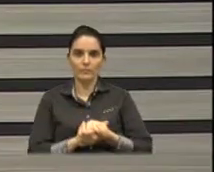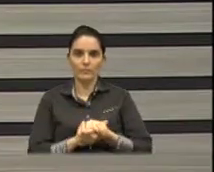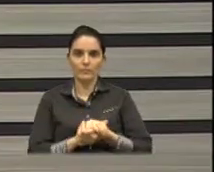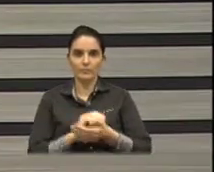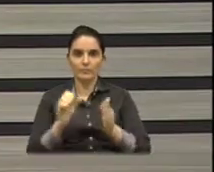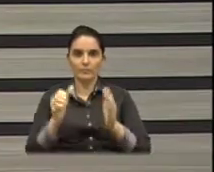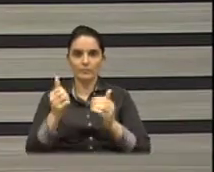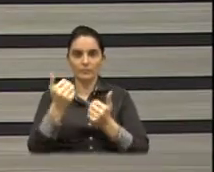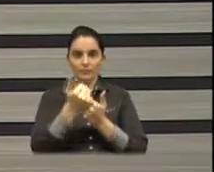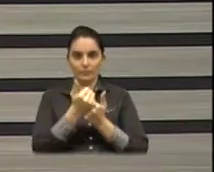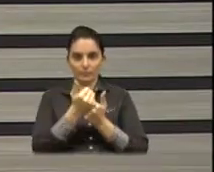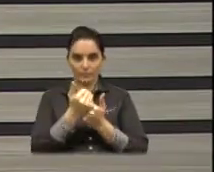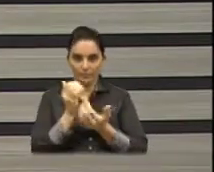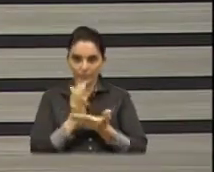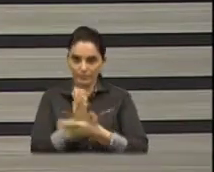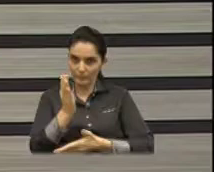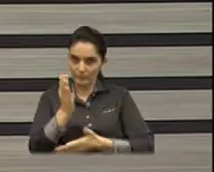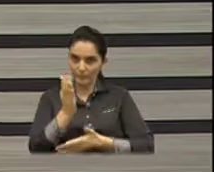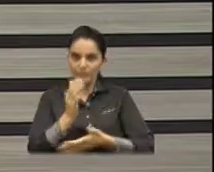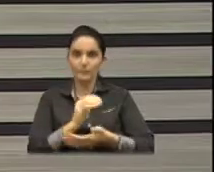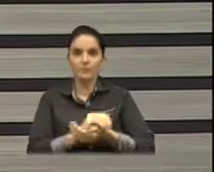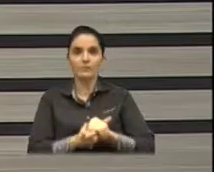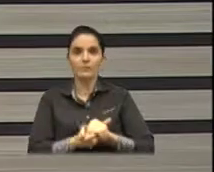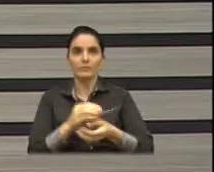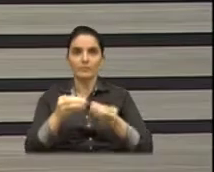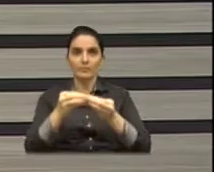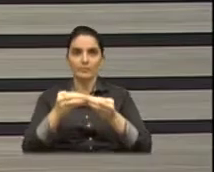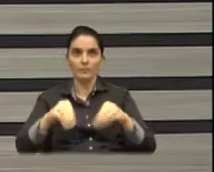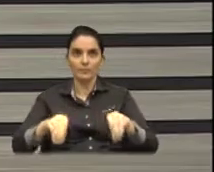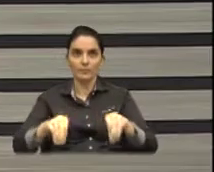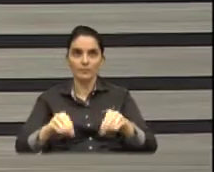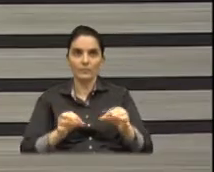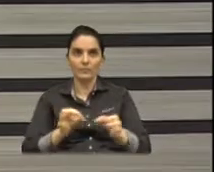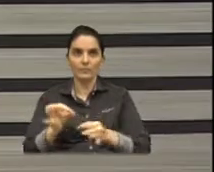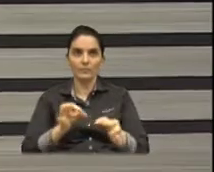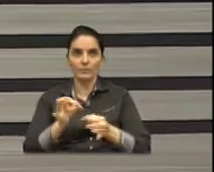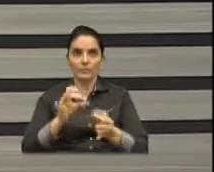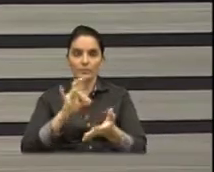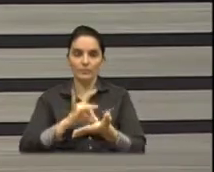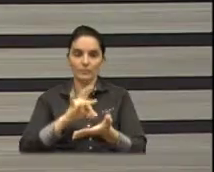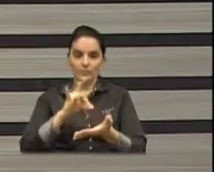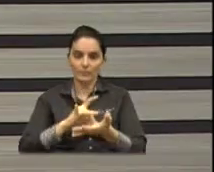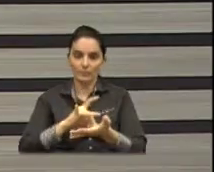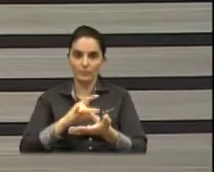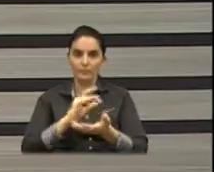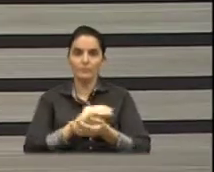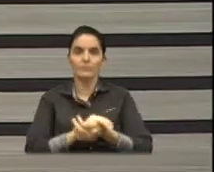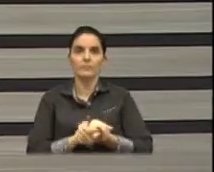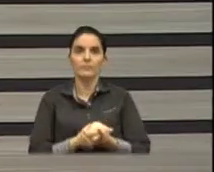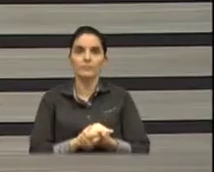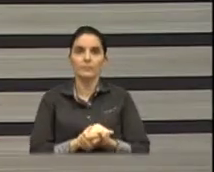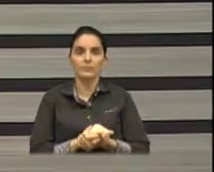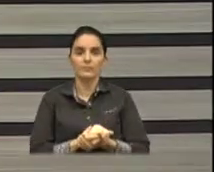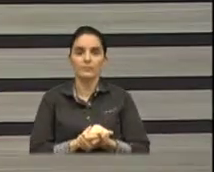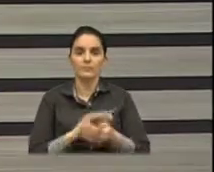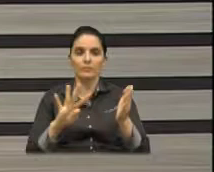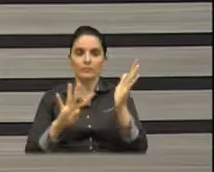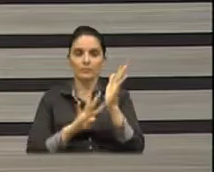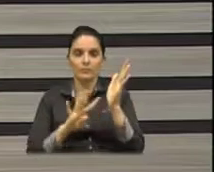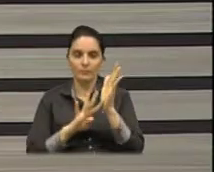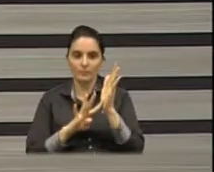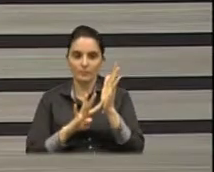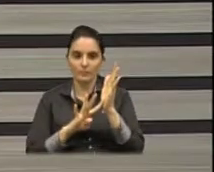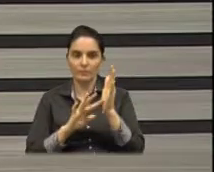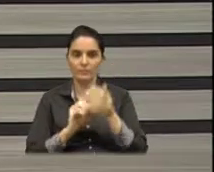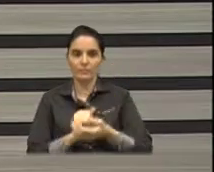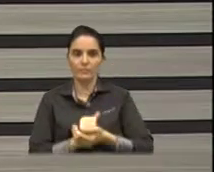aprovado o substitutivo, fica prejudicado o projeto original. Item 4 da